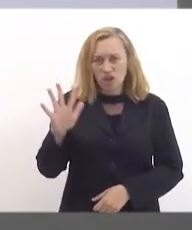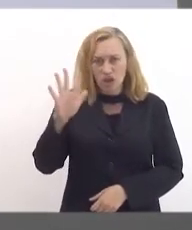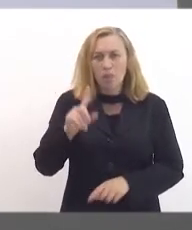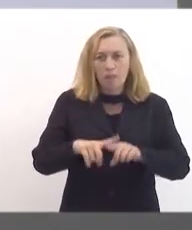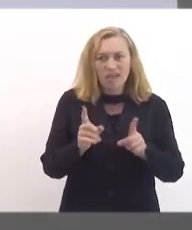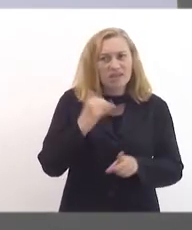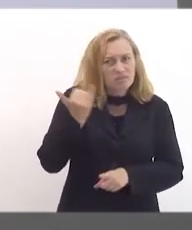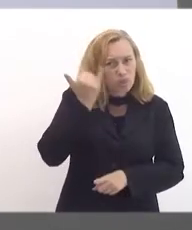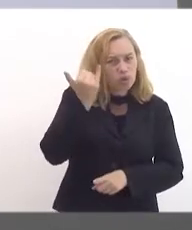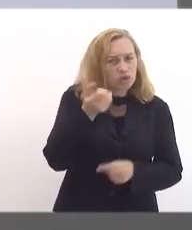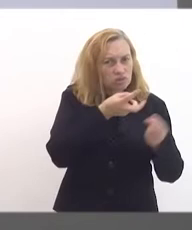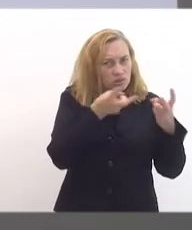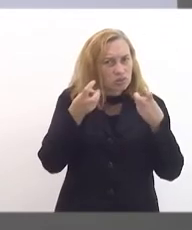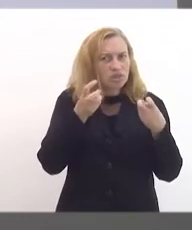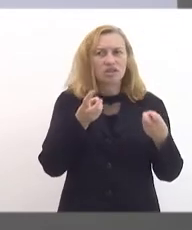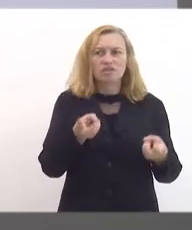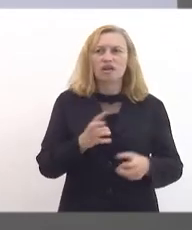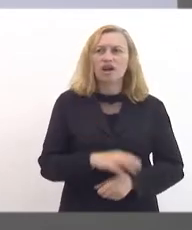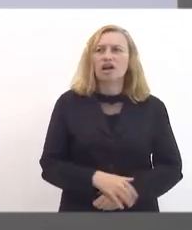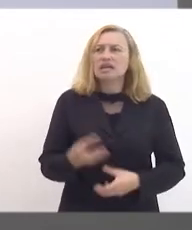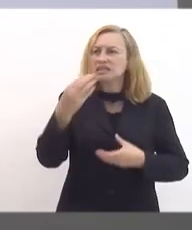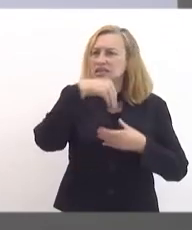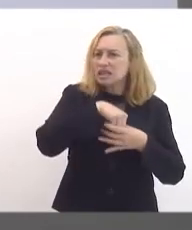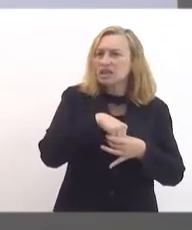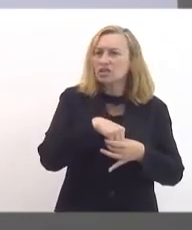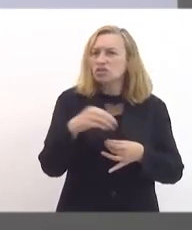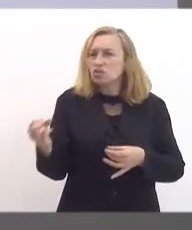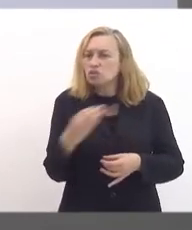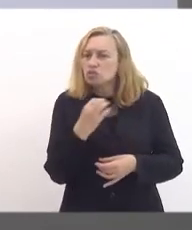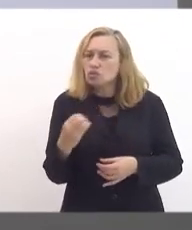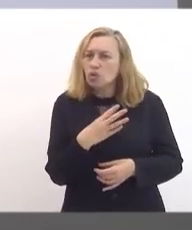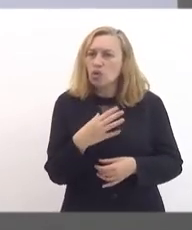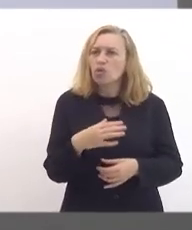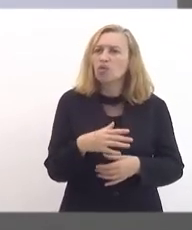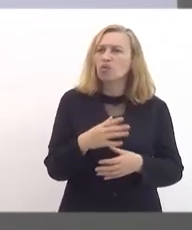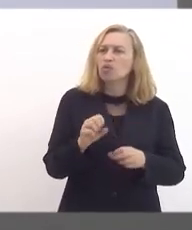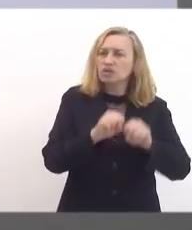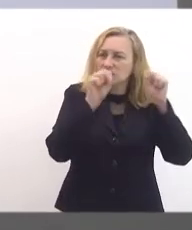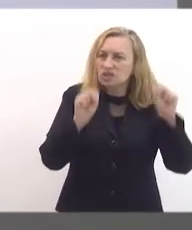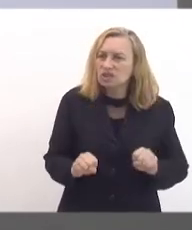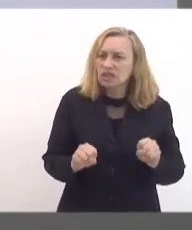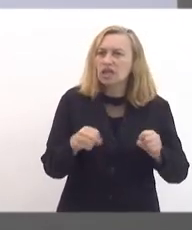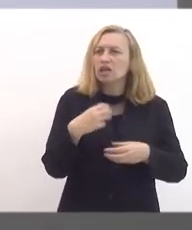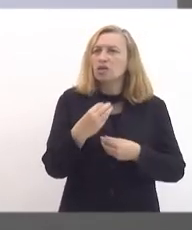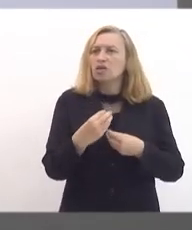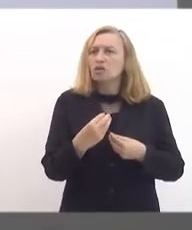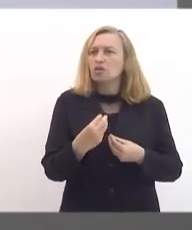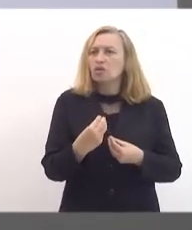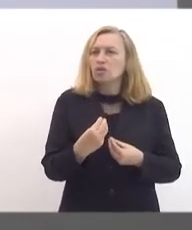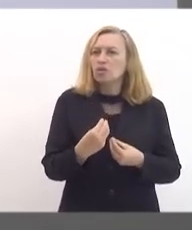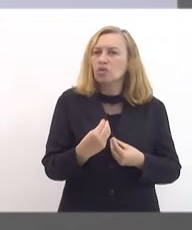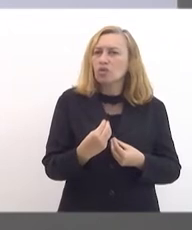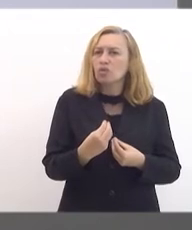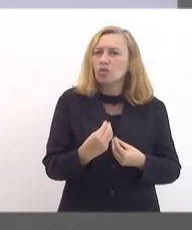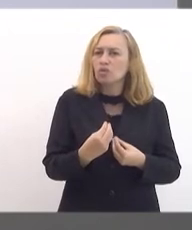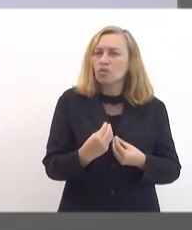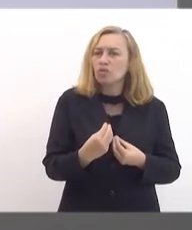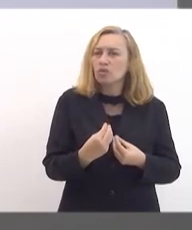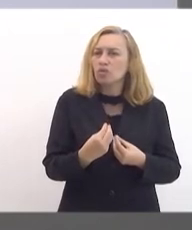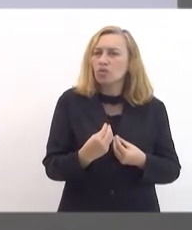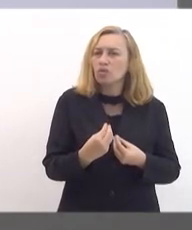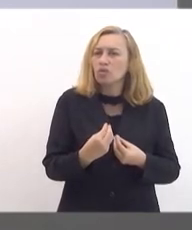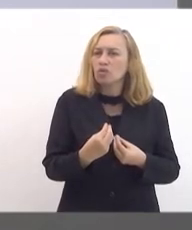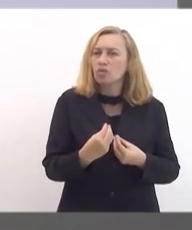mas é importante chamar a atenção e dentro dessa nova sistemática né de como faz amento de